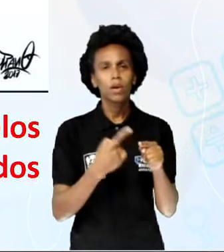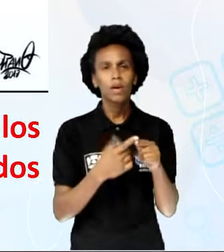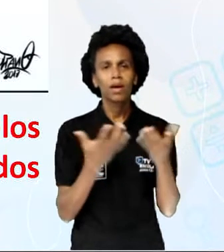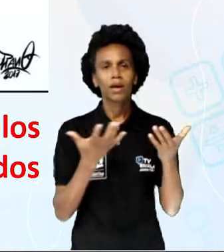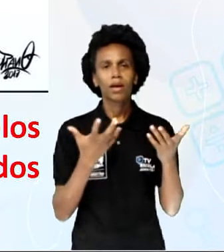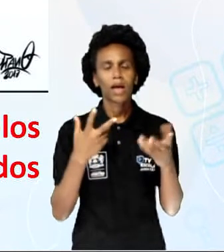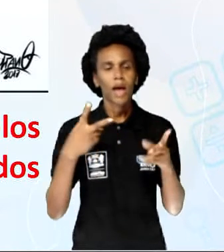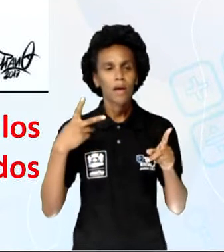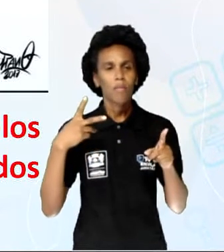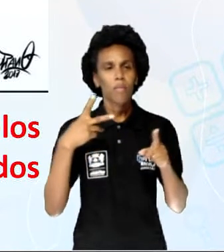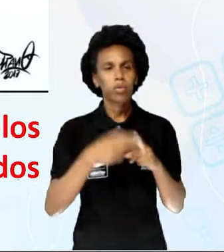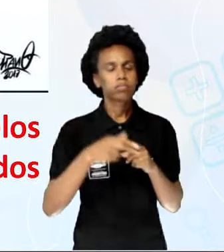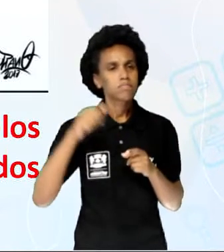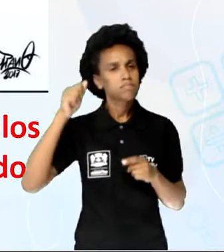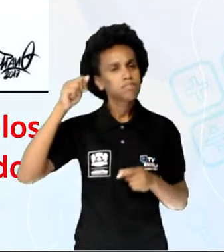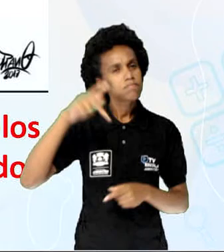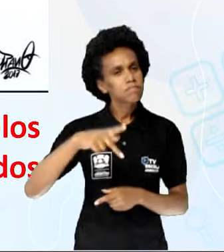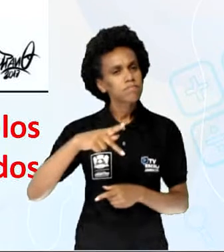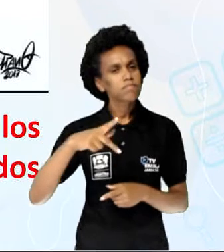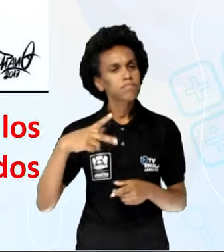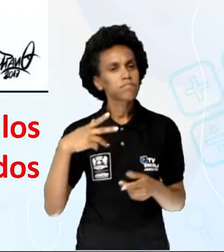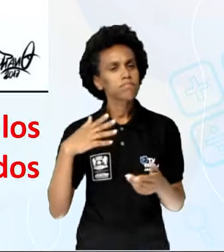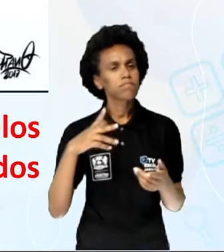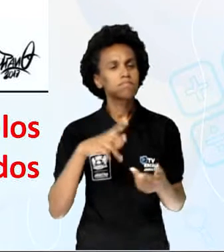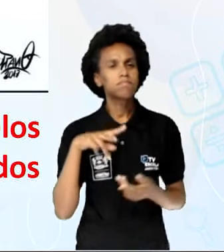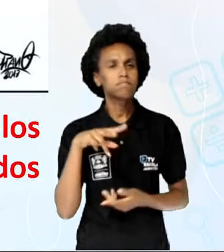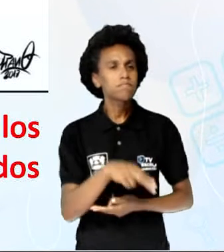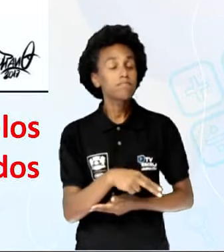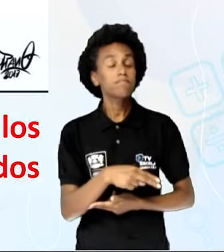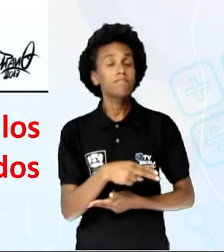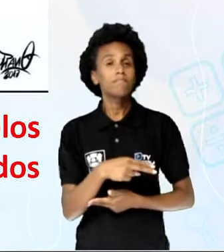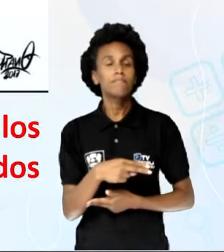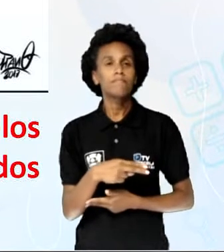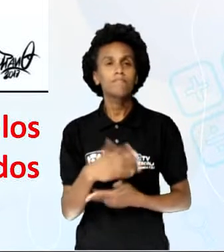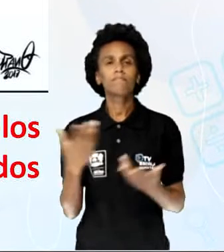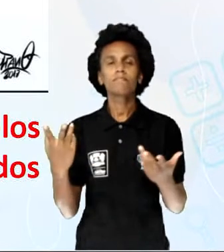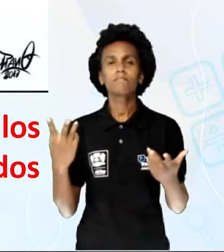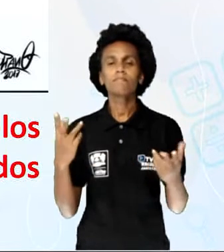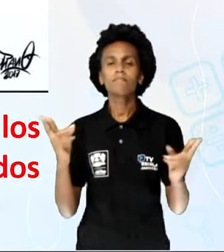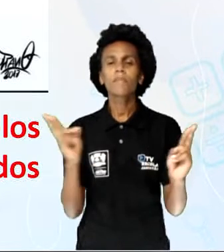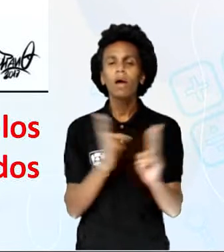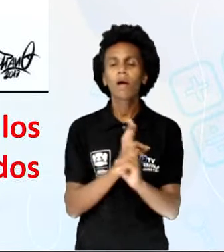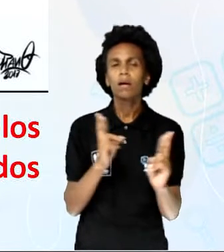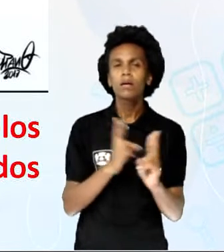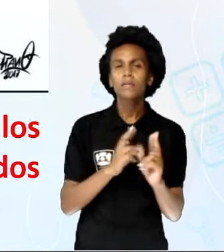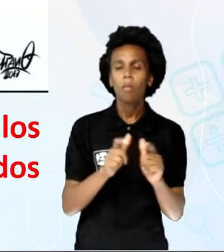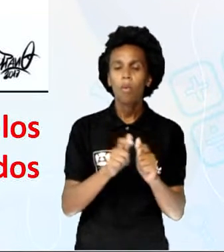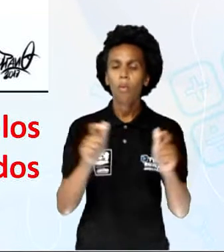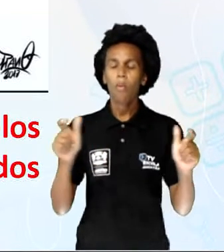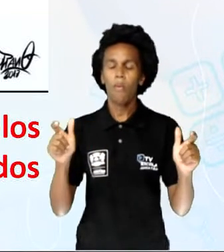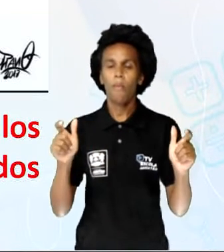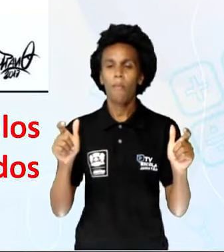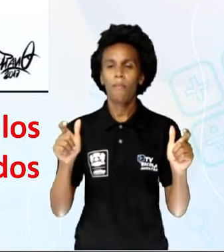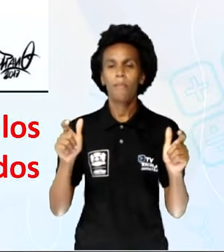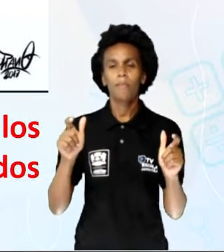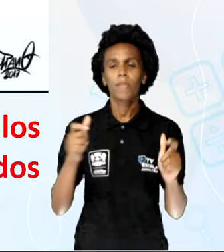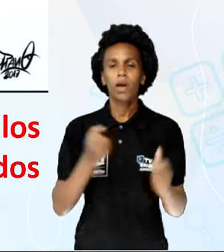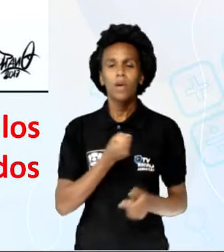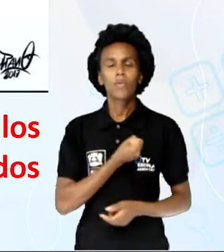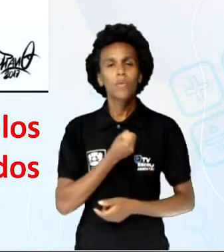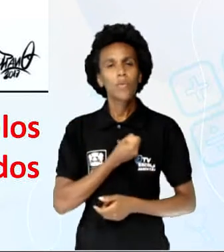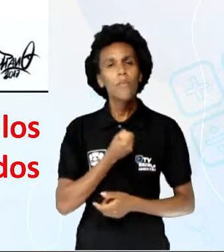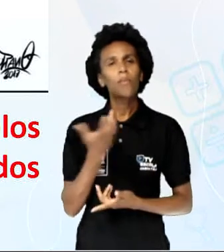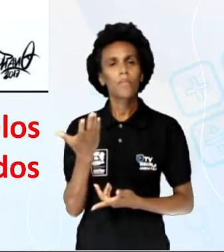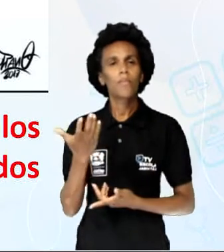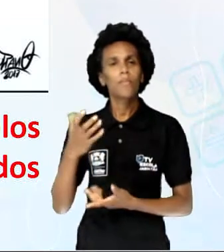cortar a aposentadoria. Qual é a relação entre o aumento do número de idosos e esse impacto na